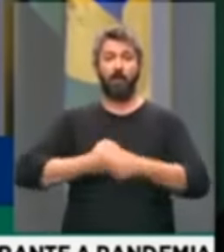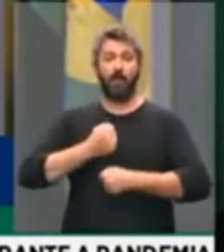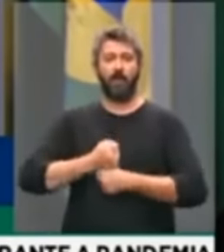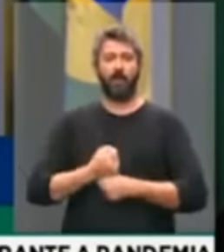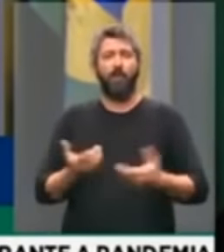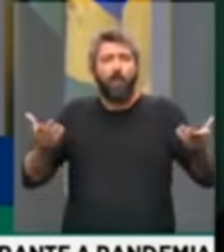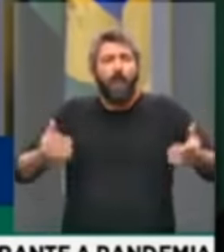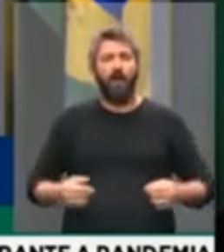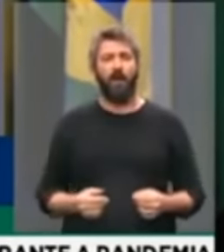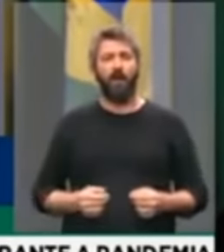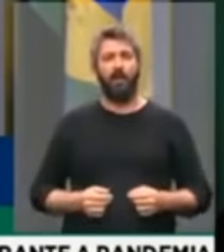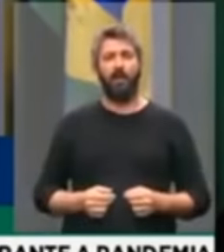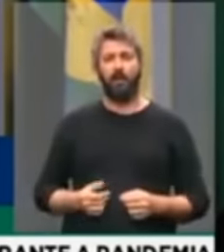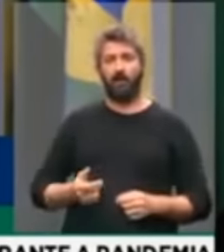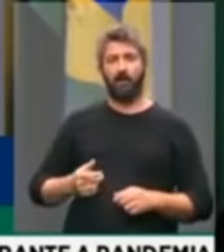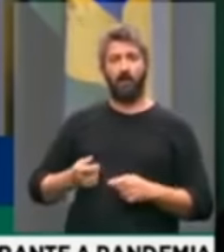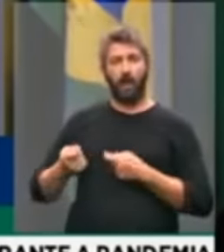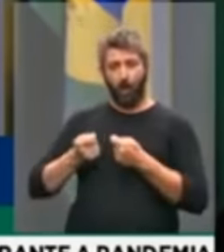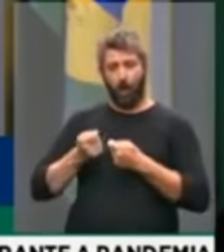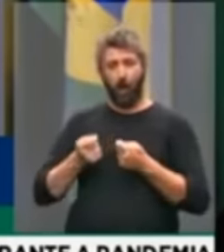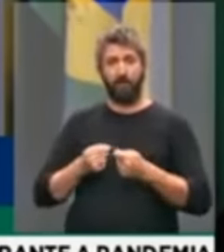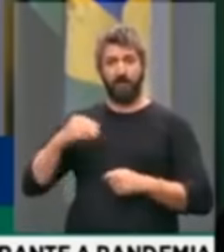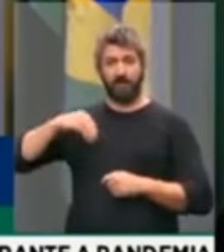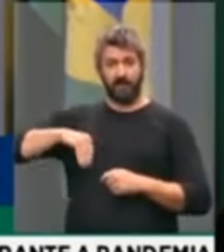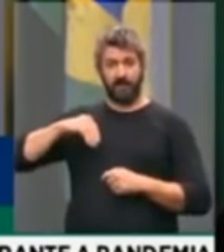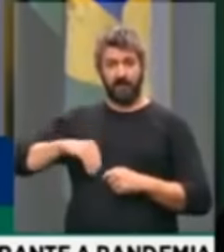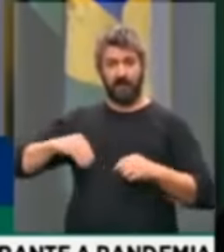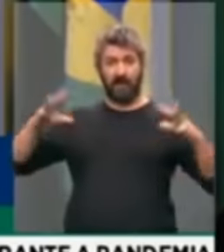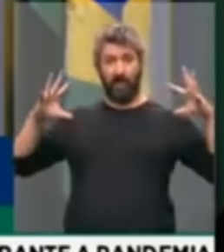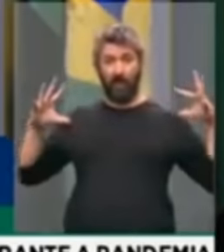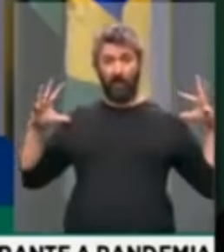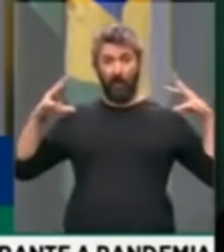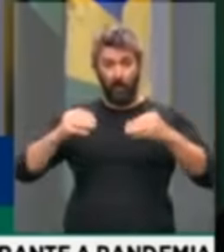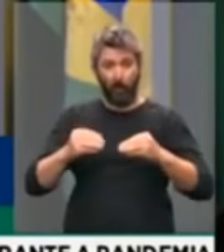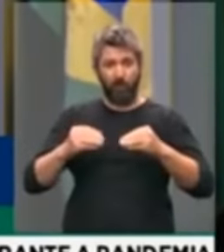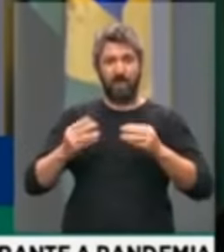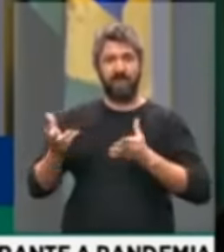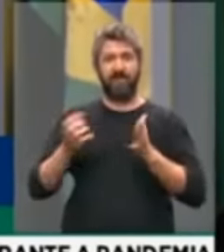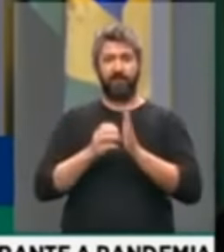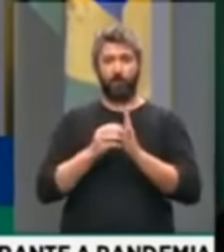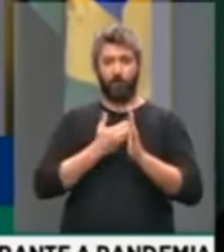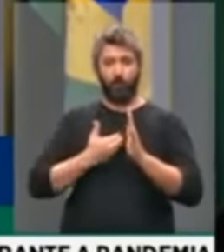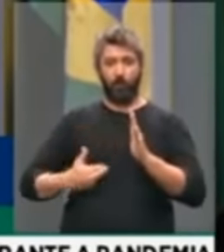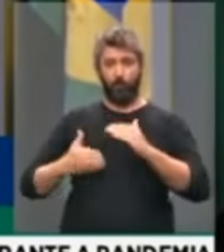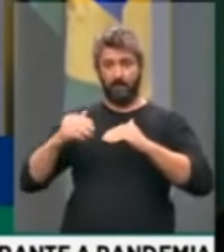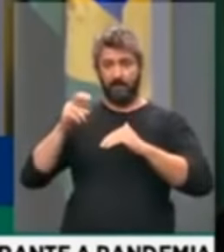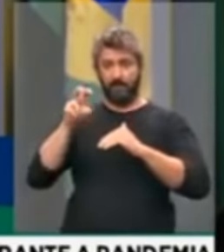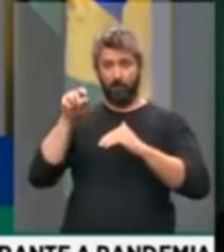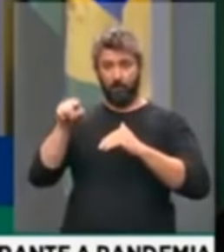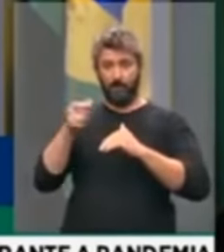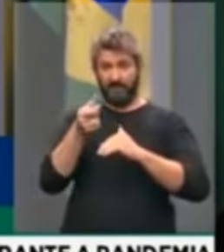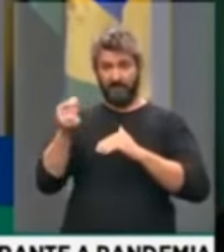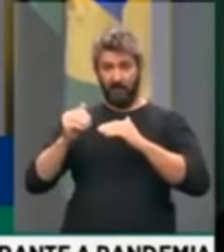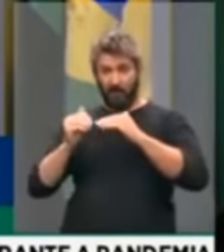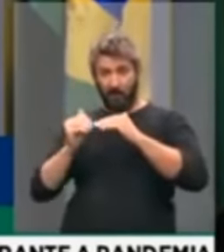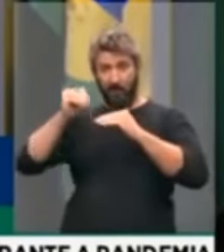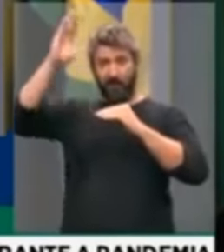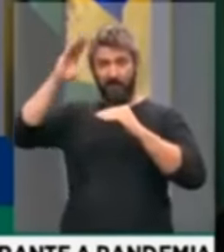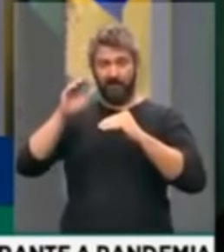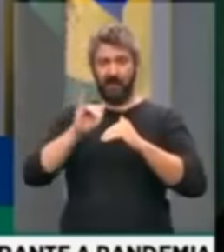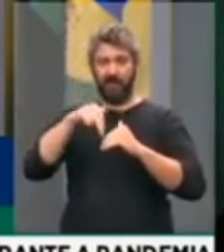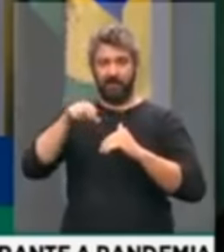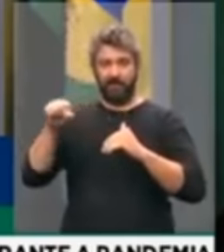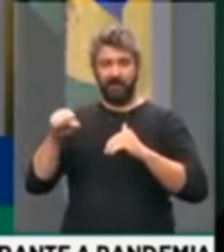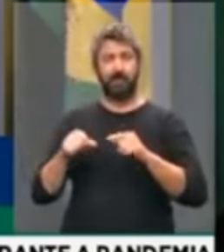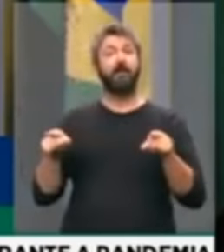ano ora se nós cortarmos o salário de todos os servidores públicos que recebem acima de 5 meses essenciais o teto do